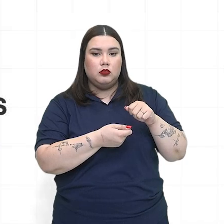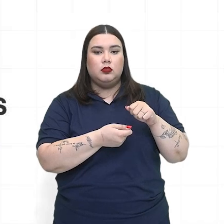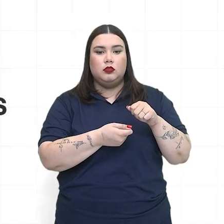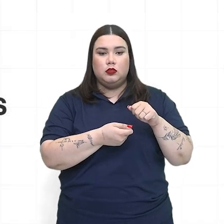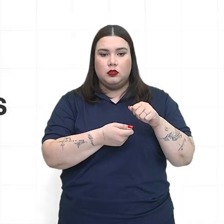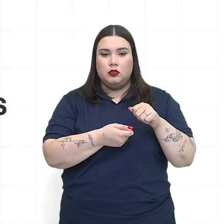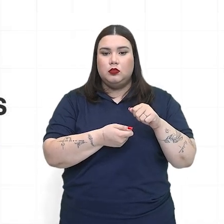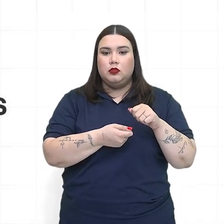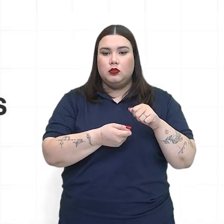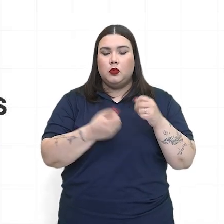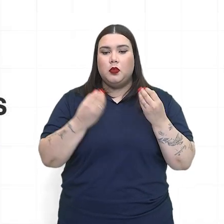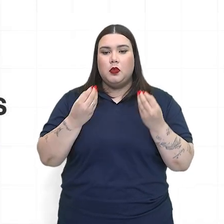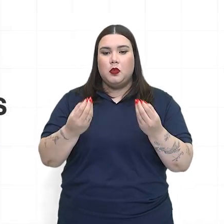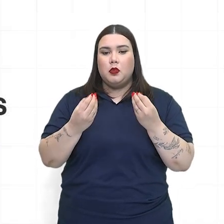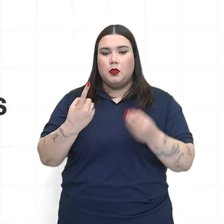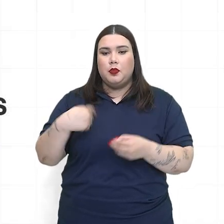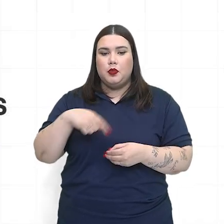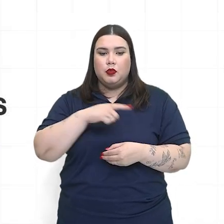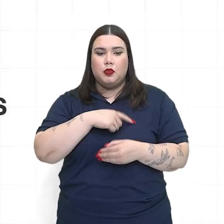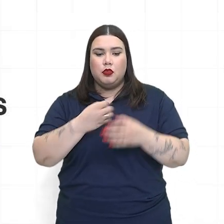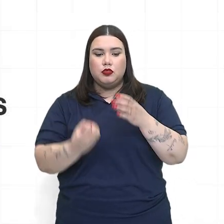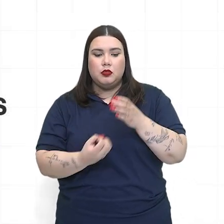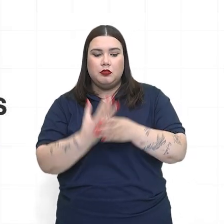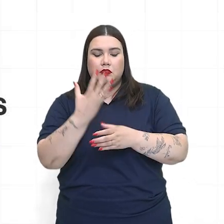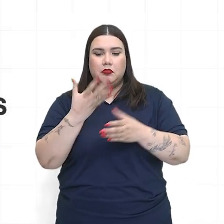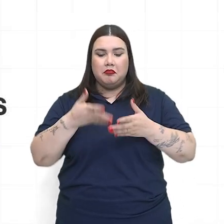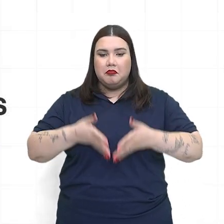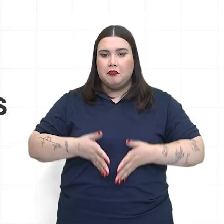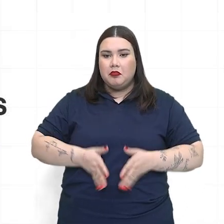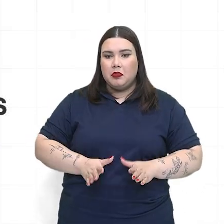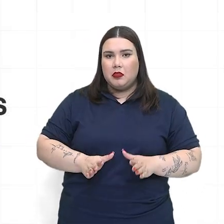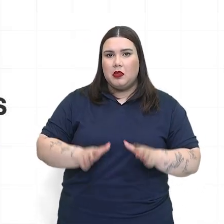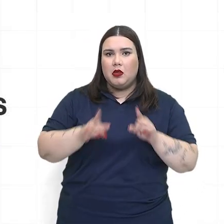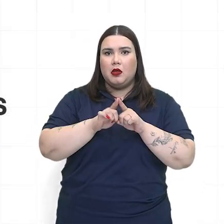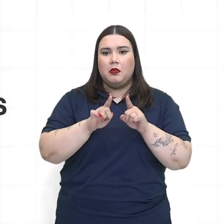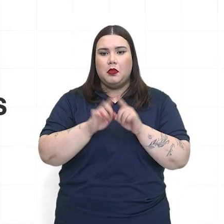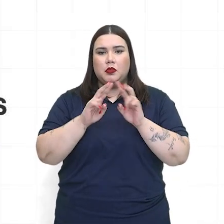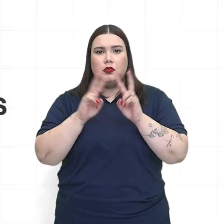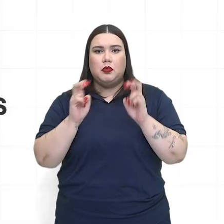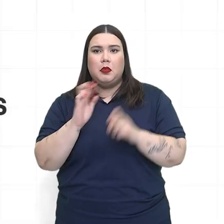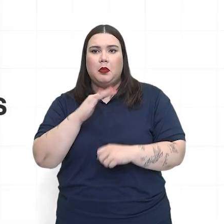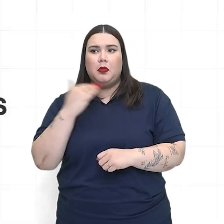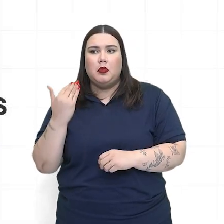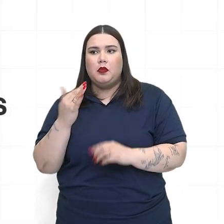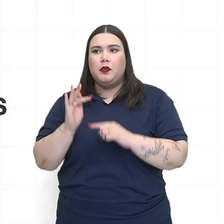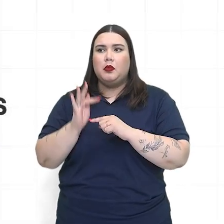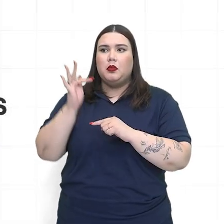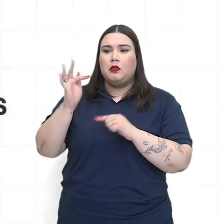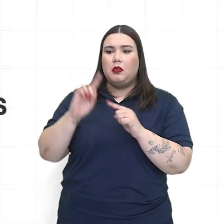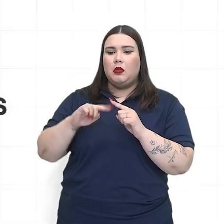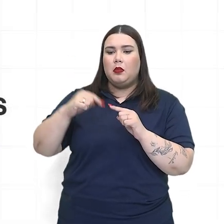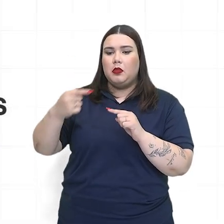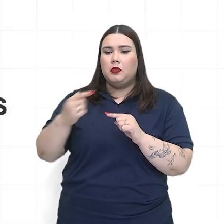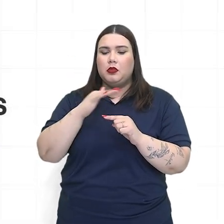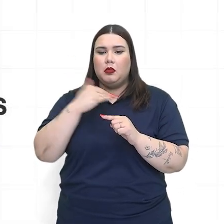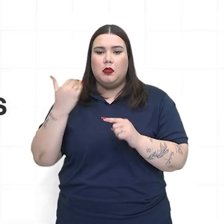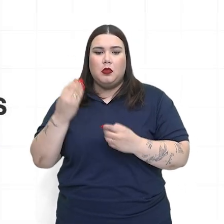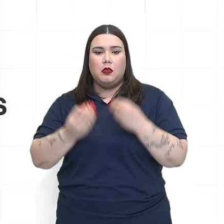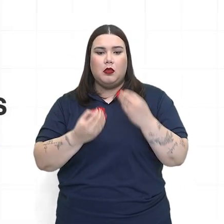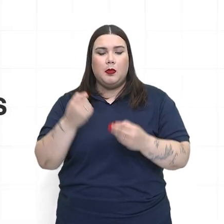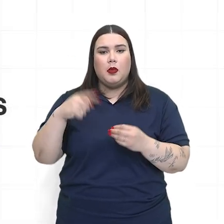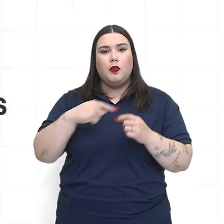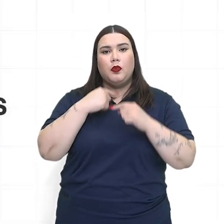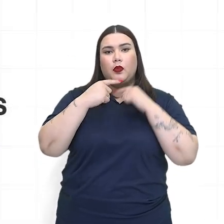Sobre como é que nós viemos a esta vida, sobre a morte, para onde que nós vamos. Esses questionamentos fazem parte